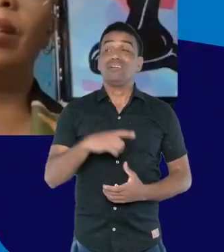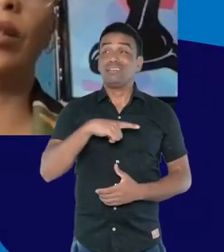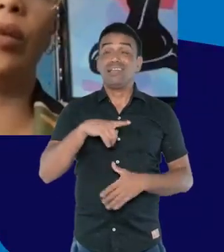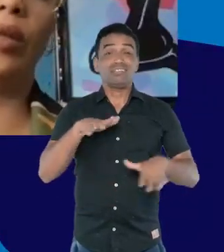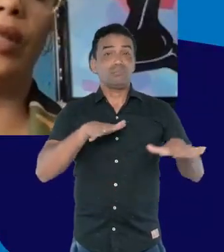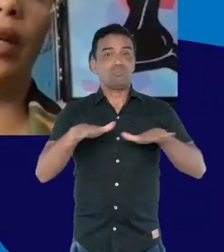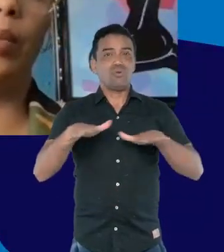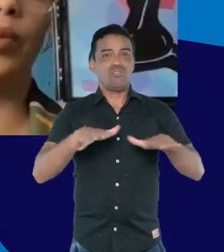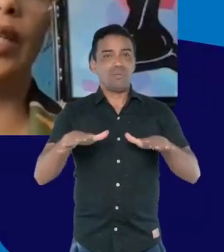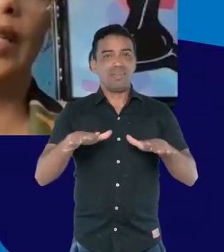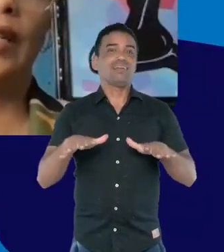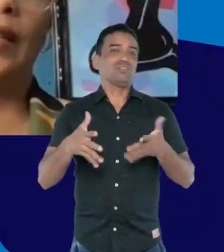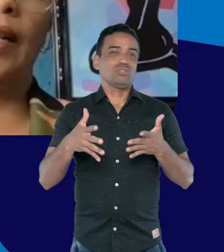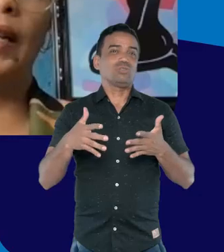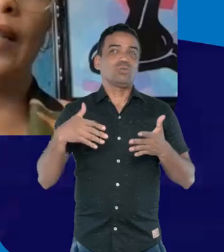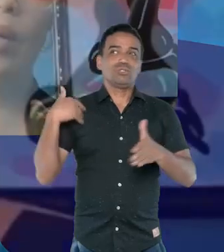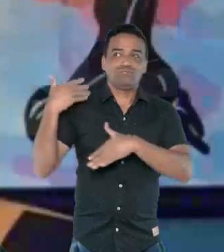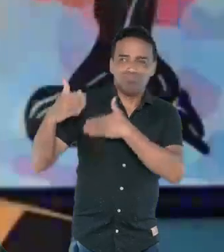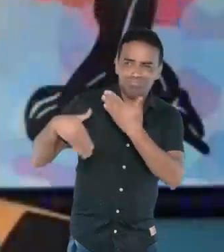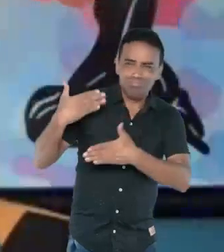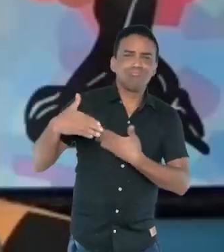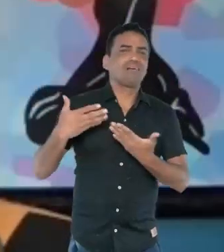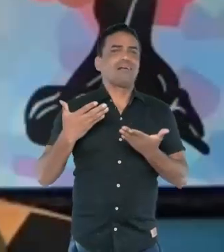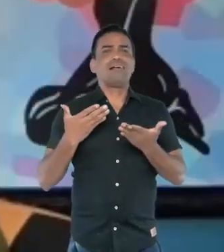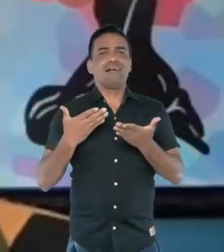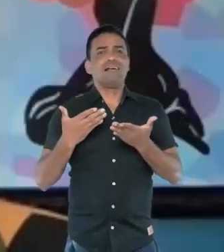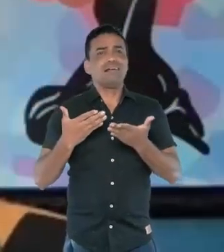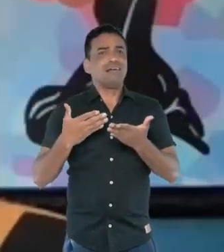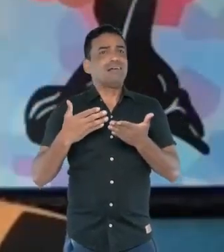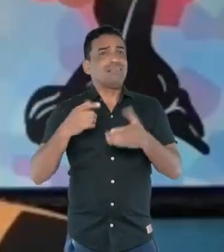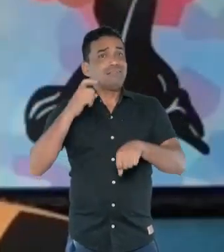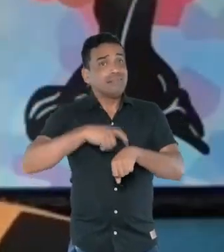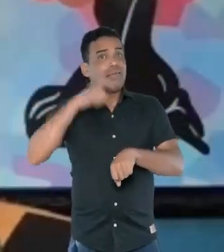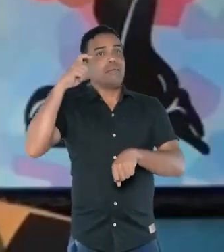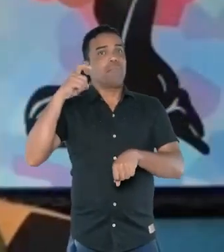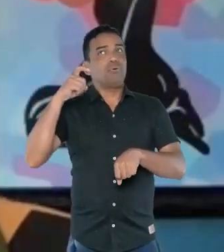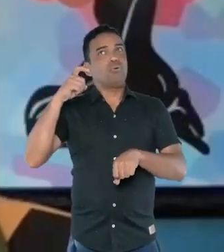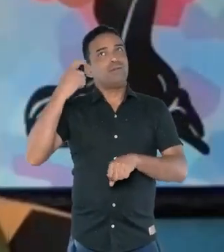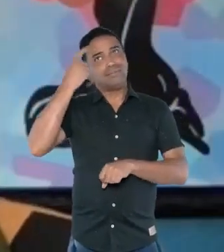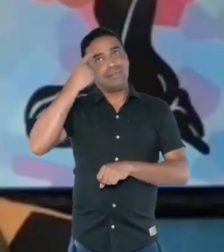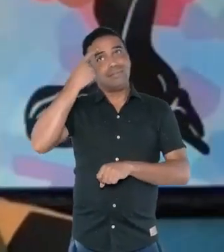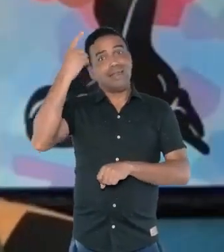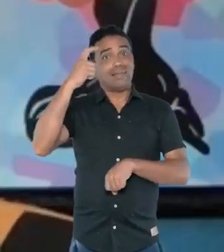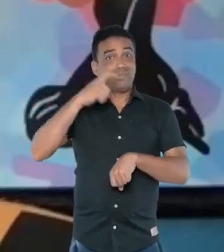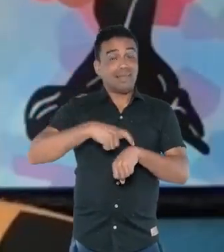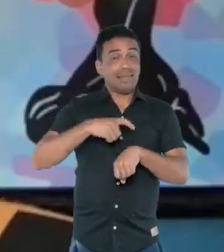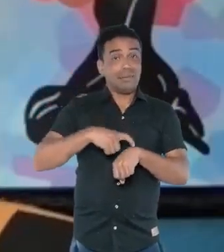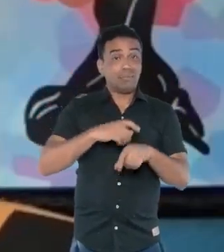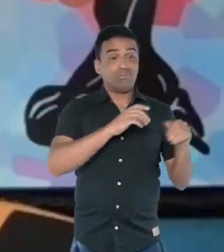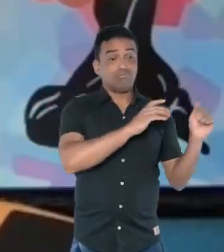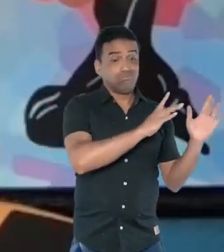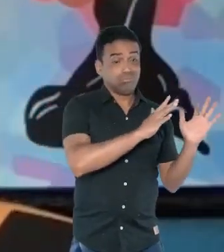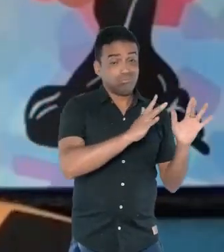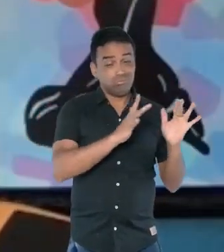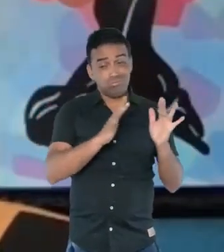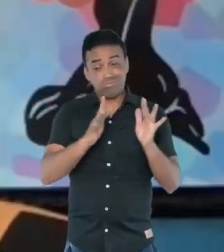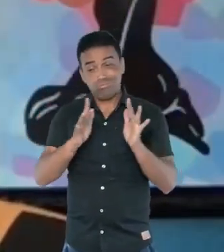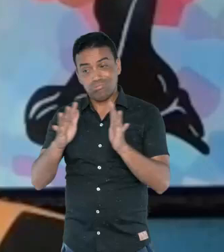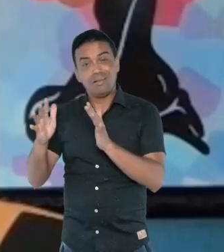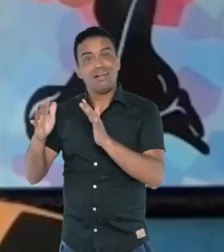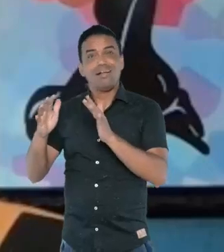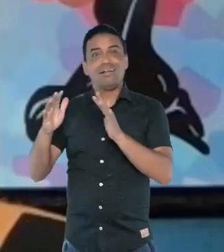dessas gramáticas dos tempos, tem esse rompimento nessa ideia do tempo e da temporalidade como essa questão